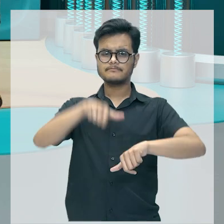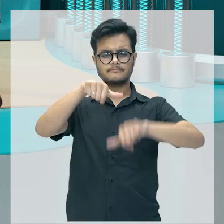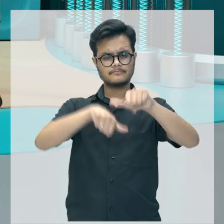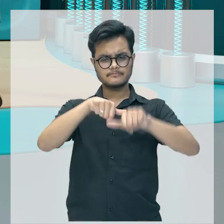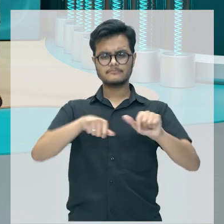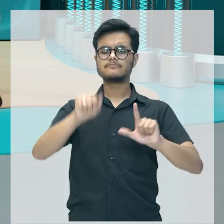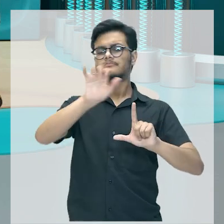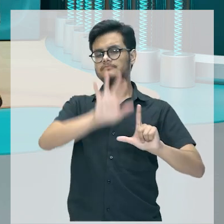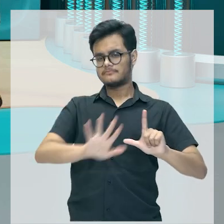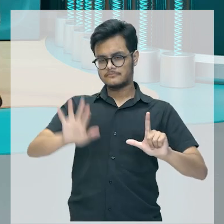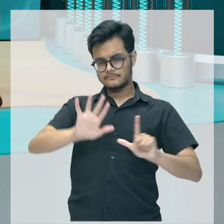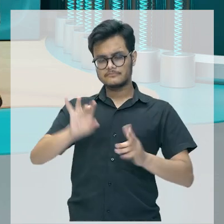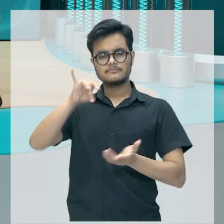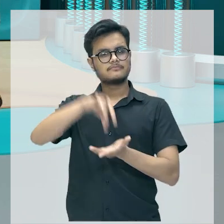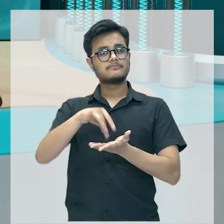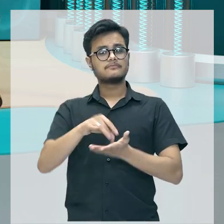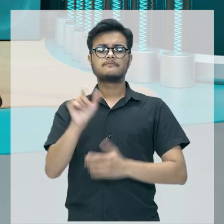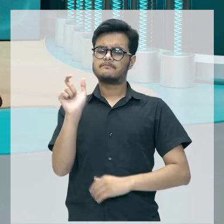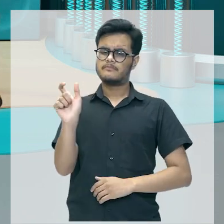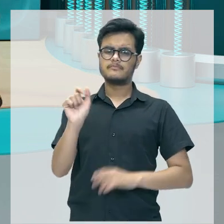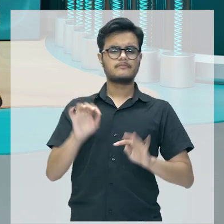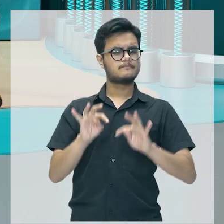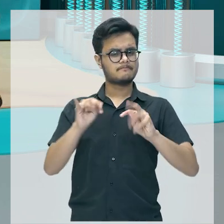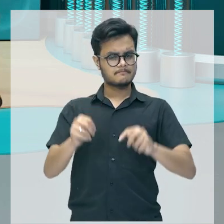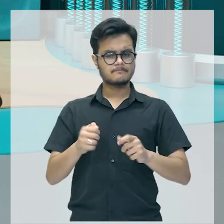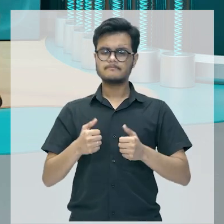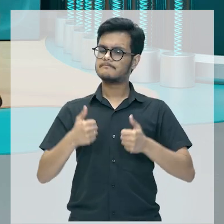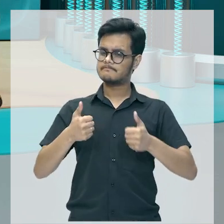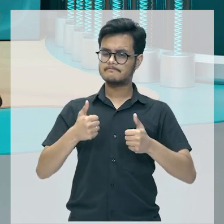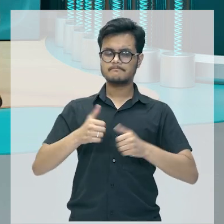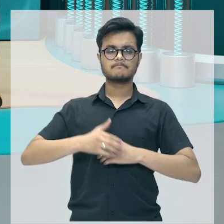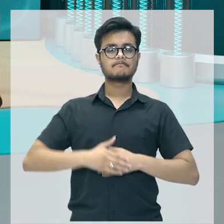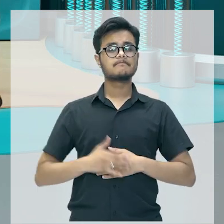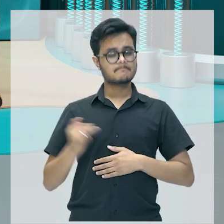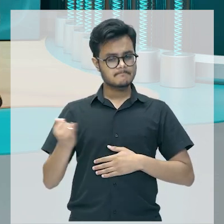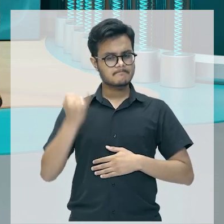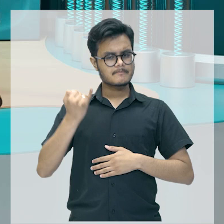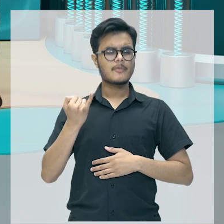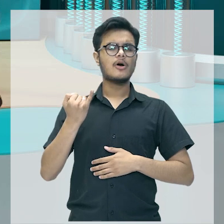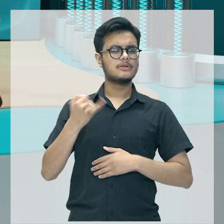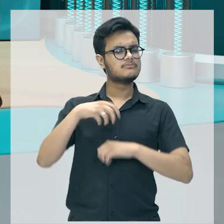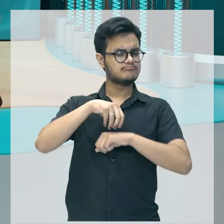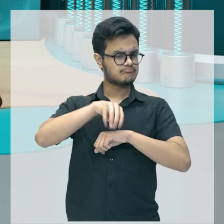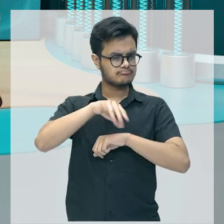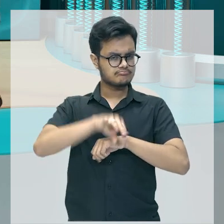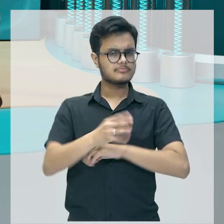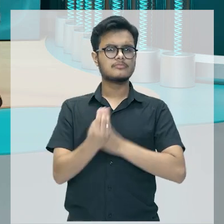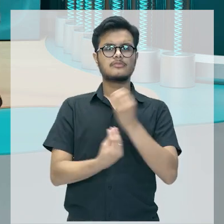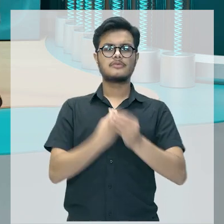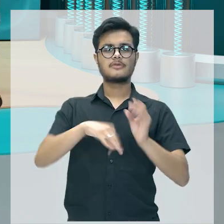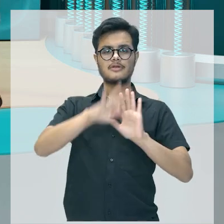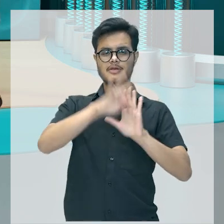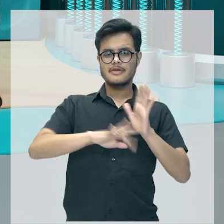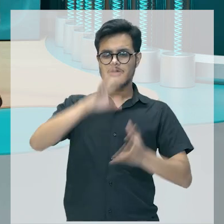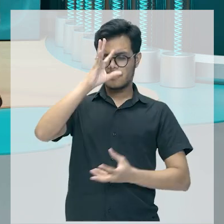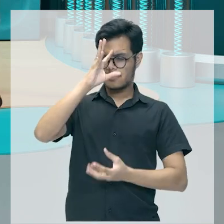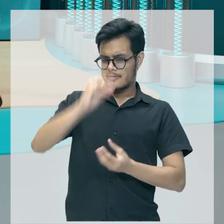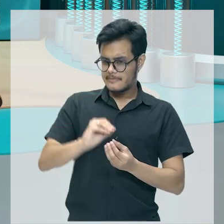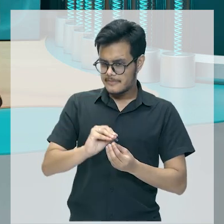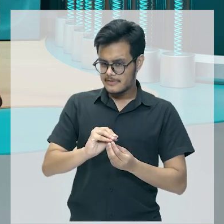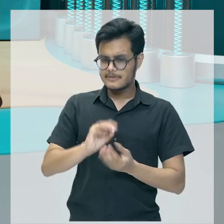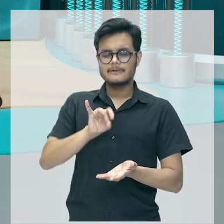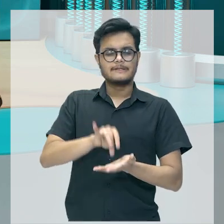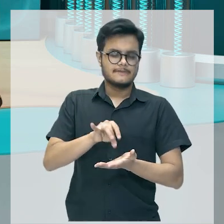das imagens, as palavras, ok? Que elas sempre dão dicas sobre o que vai ser o texto, né? Sobre o